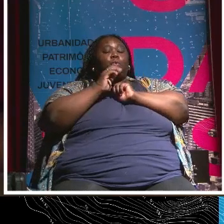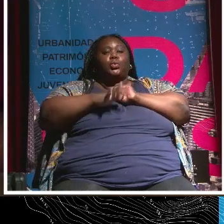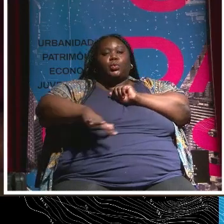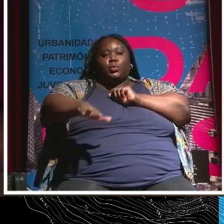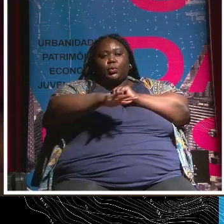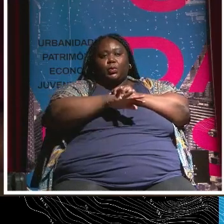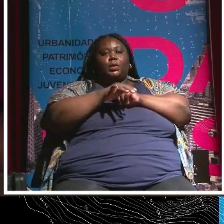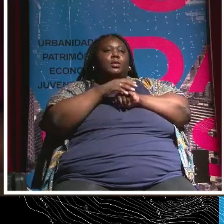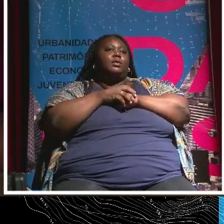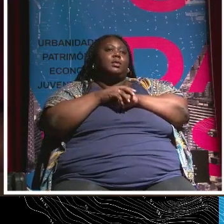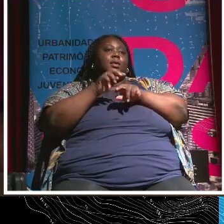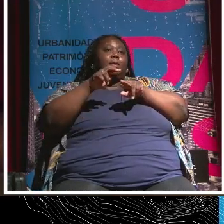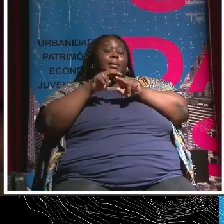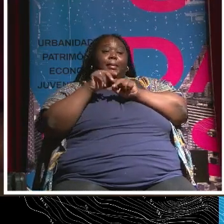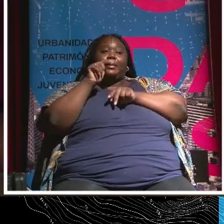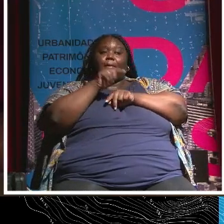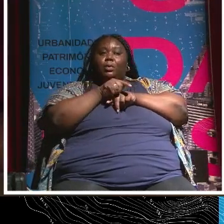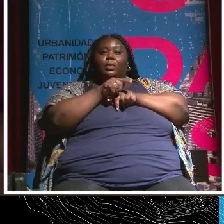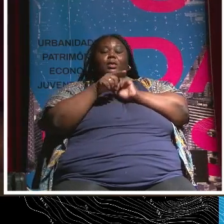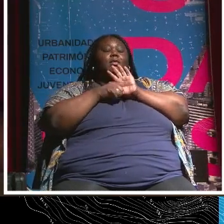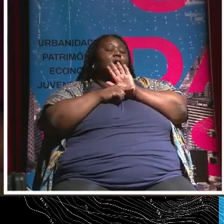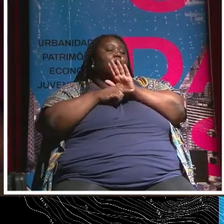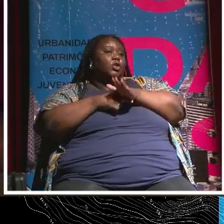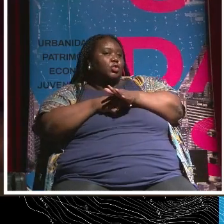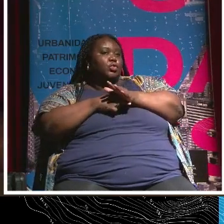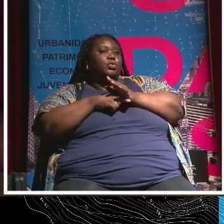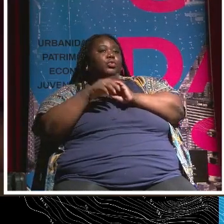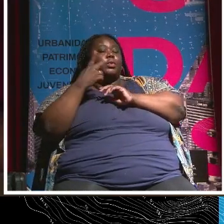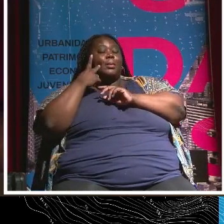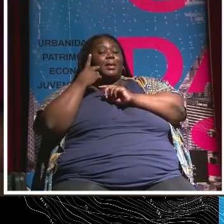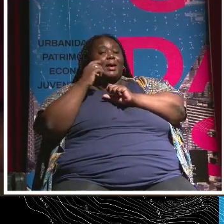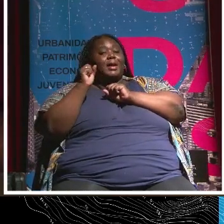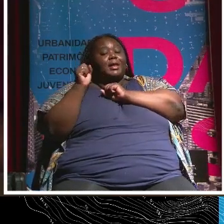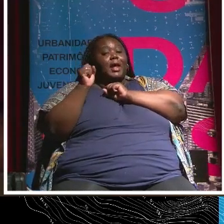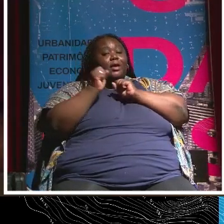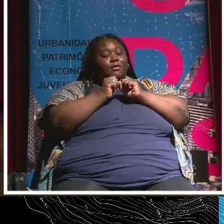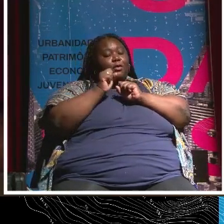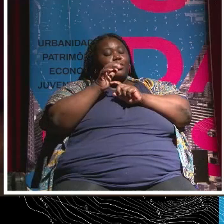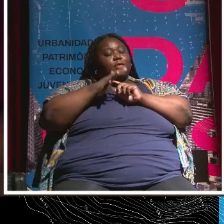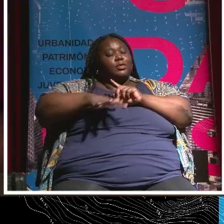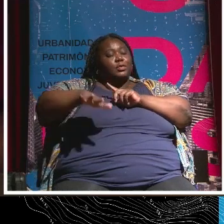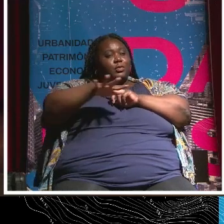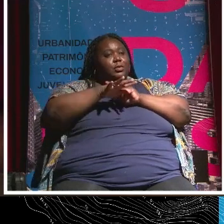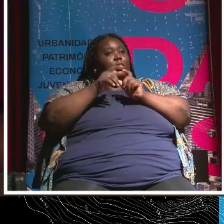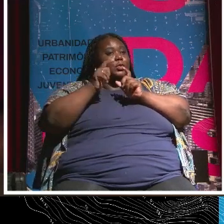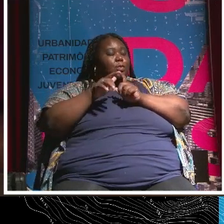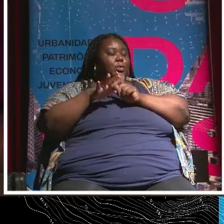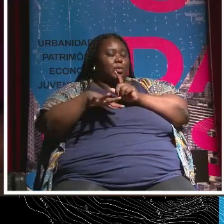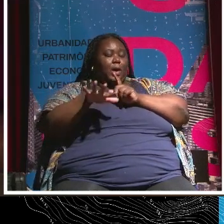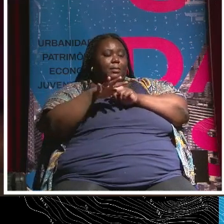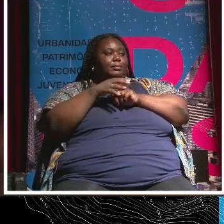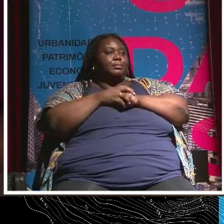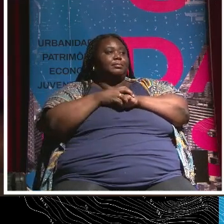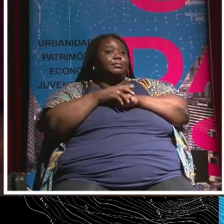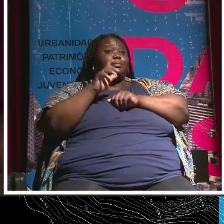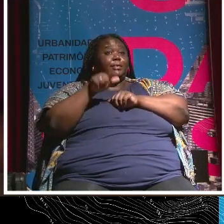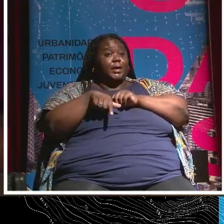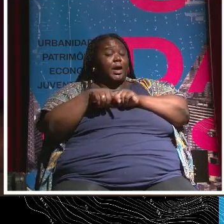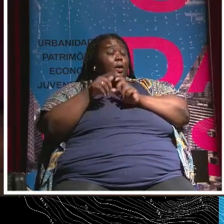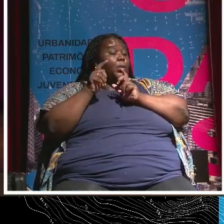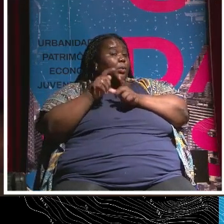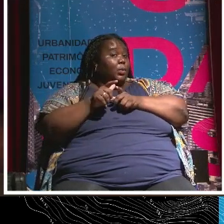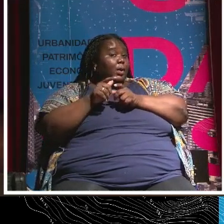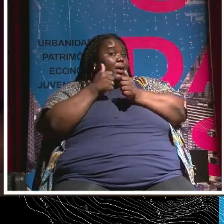território e, a partir daí, contribuem para o fortalecimento do tecido social daquele lugar, que é um lugar